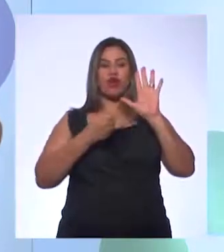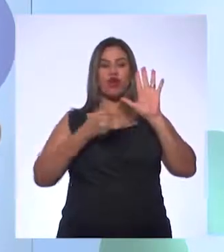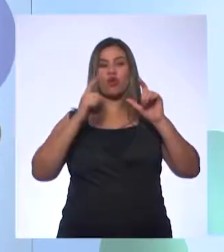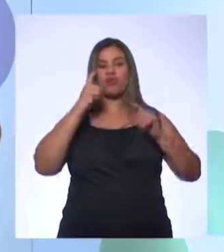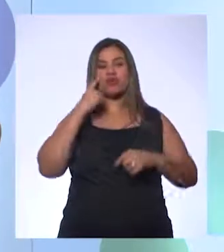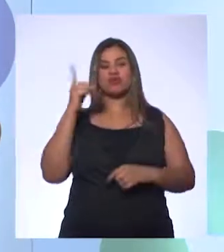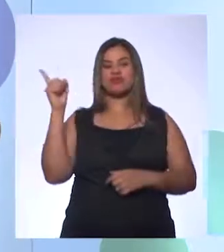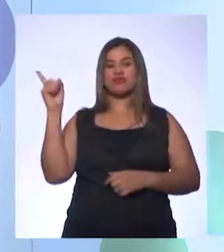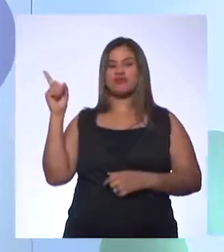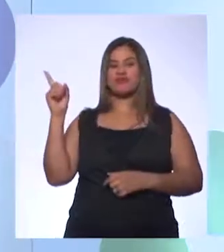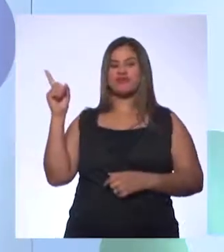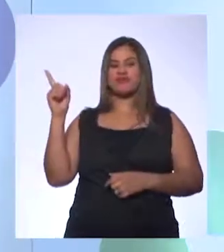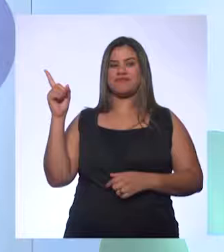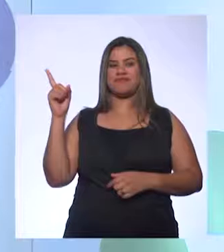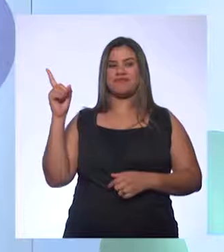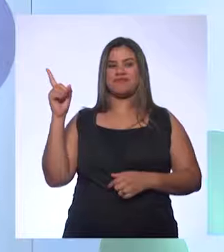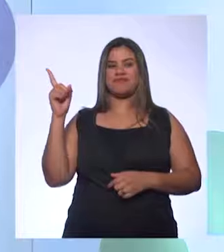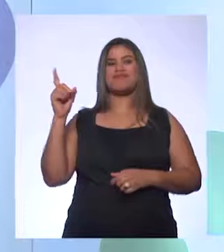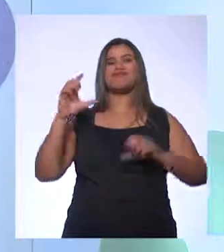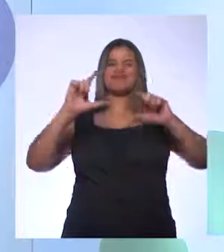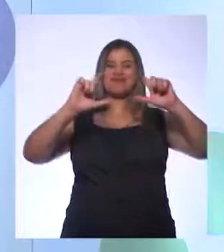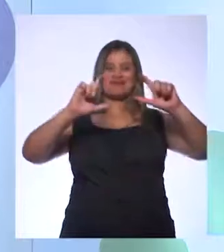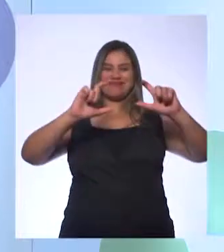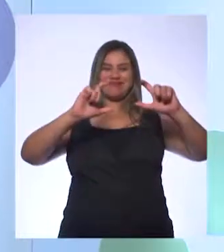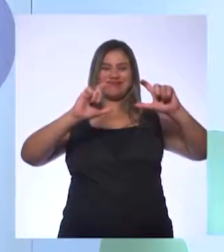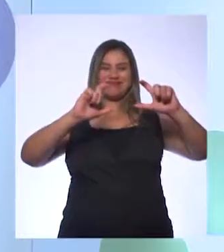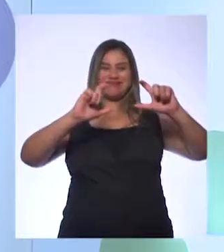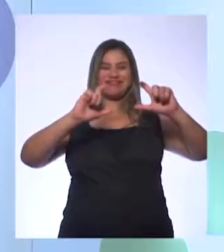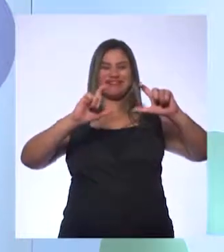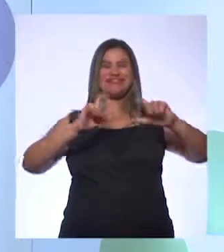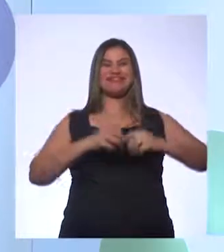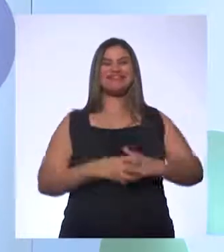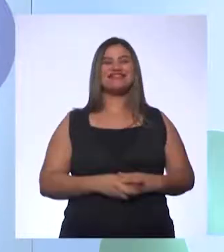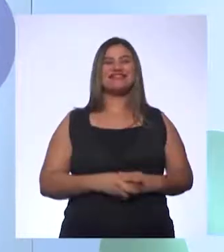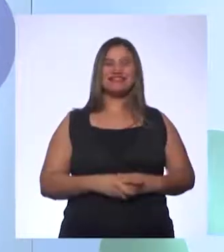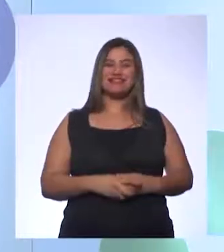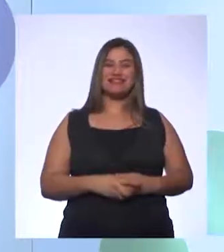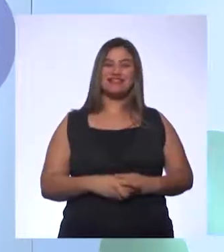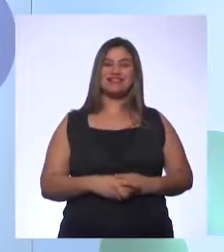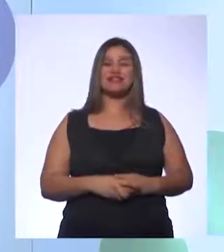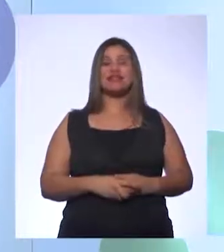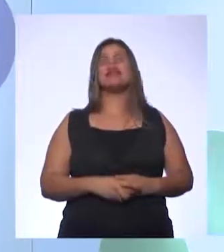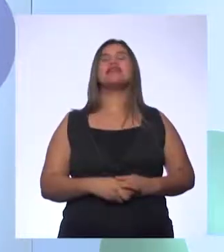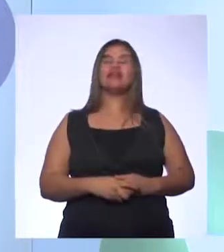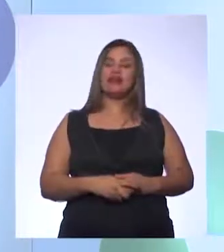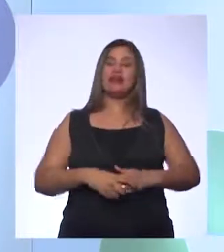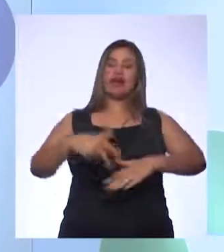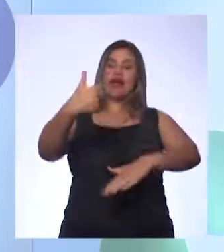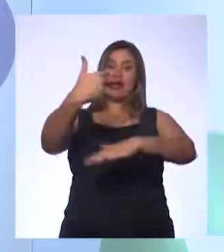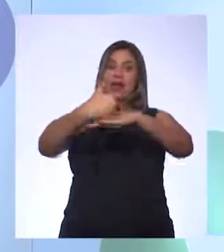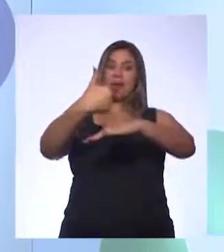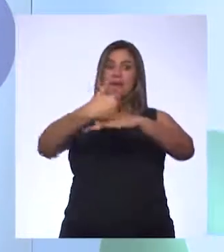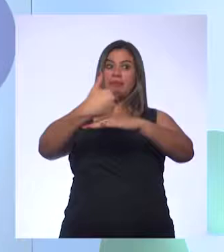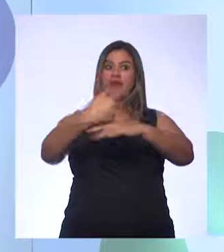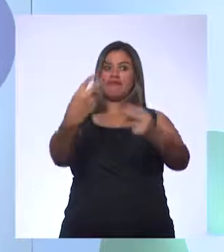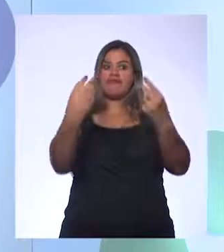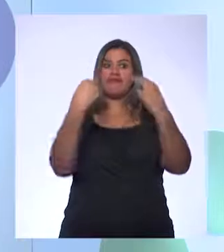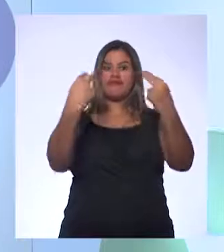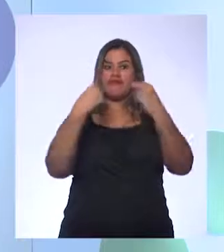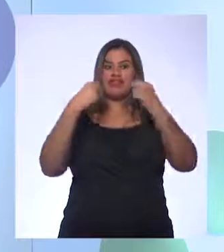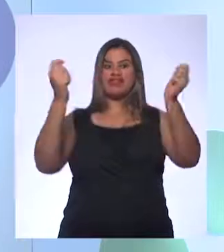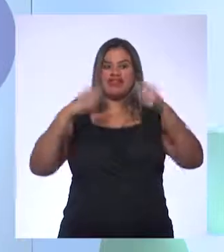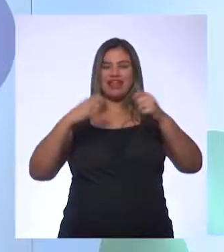ó, horizontal, né? Horizontal, e já deixa de frente para você, que é para a gente poder ver você,